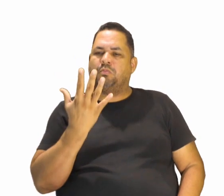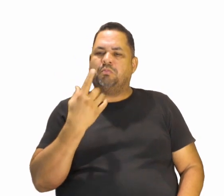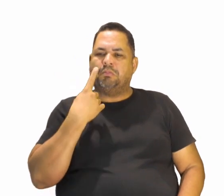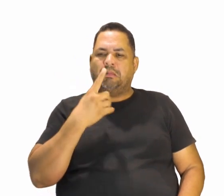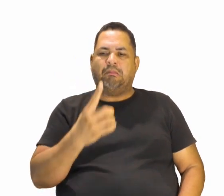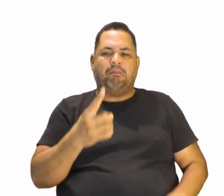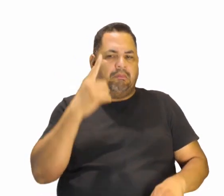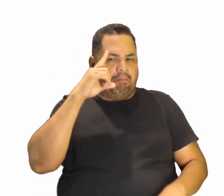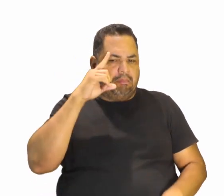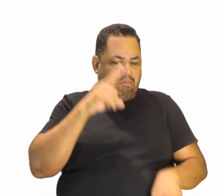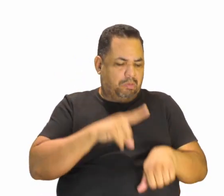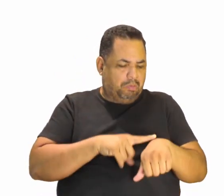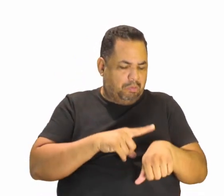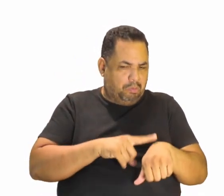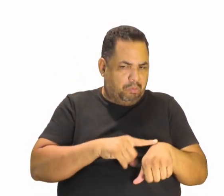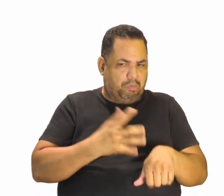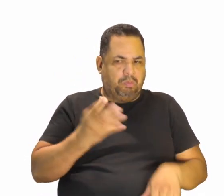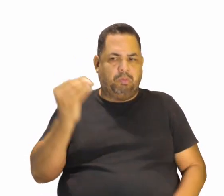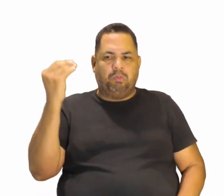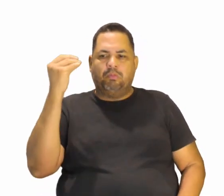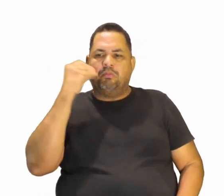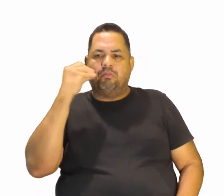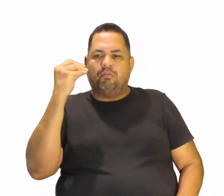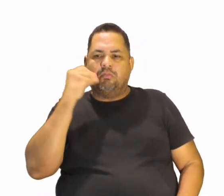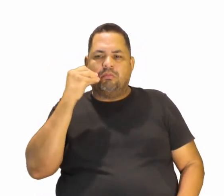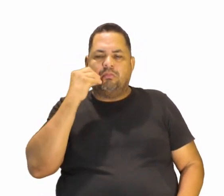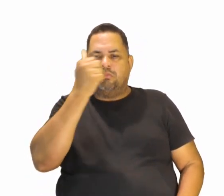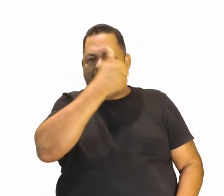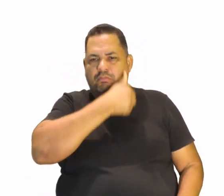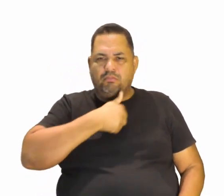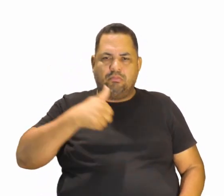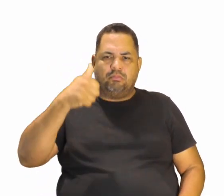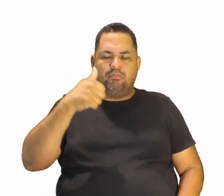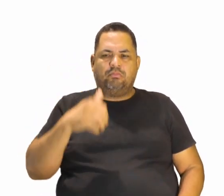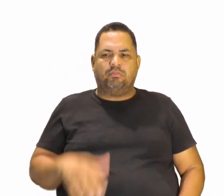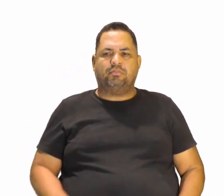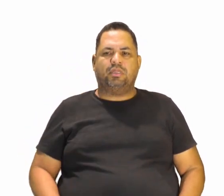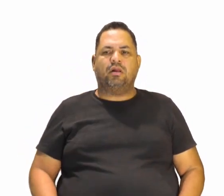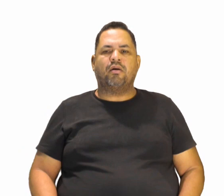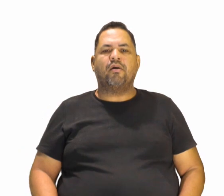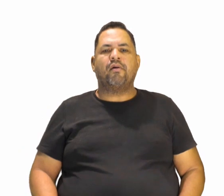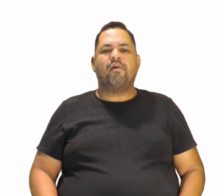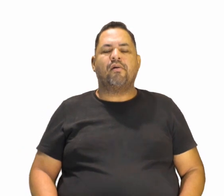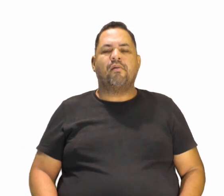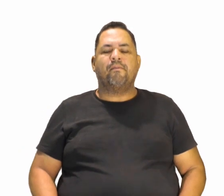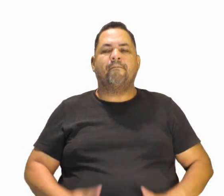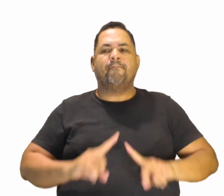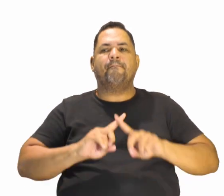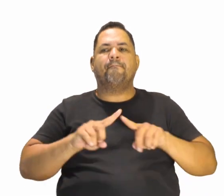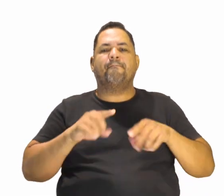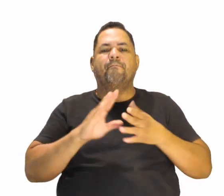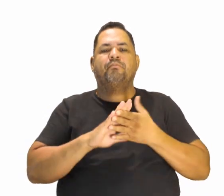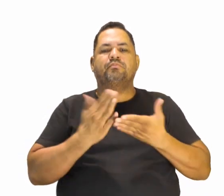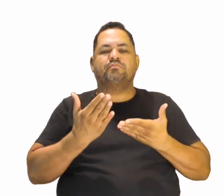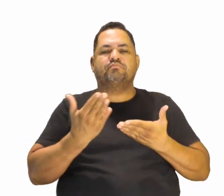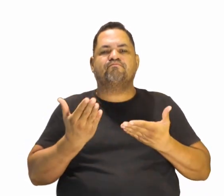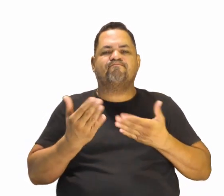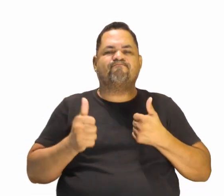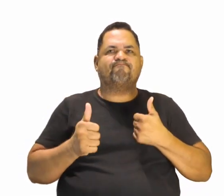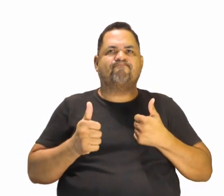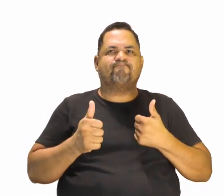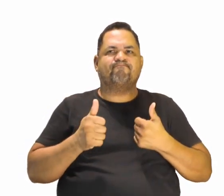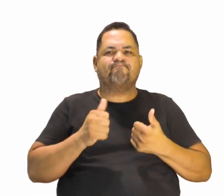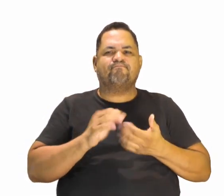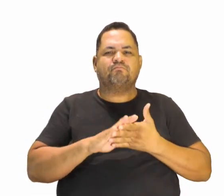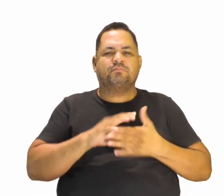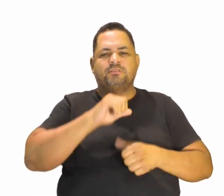tentando corrigir, toda hora tentando melhorar. Não que não possa acontecer, mas quando isso se torna